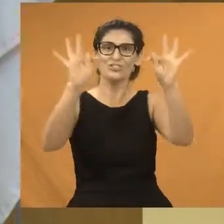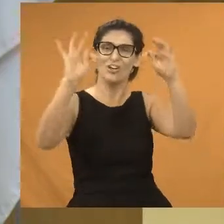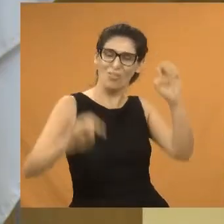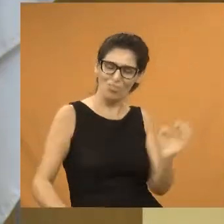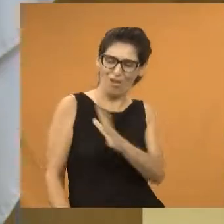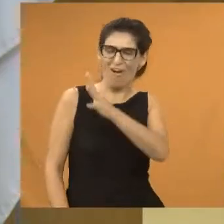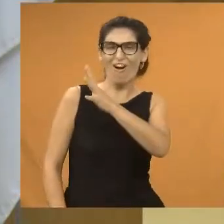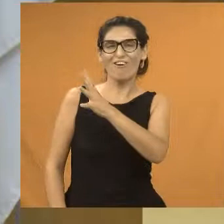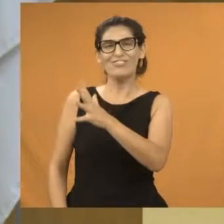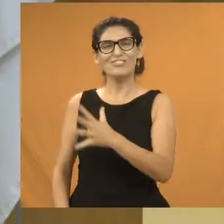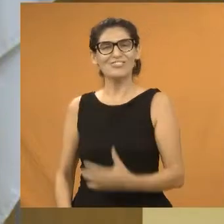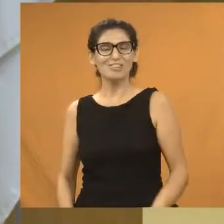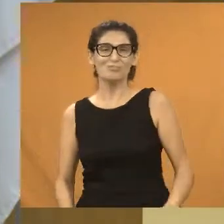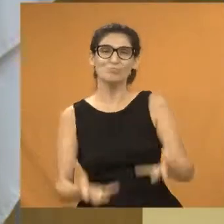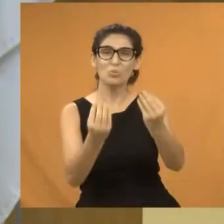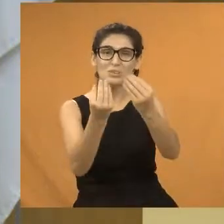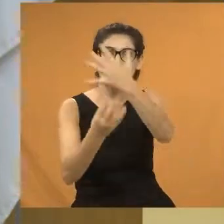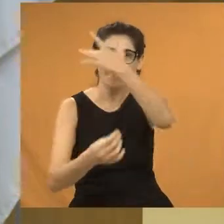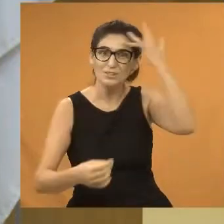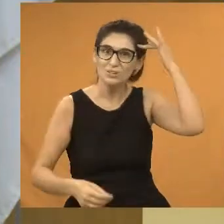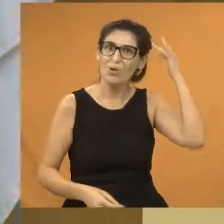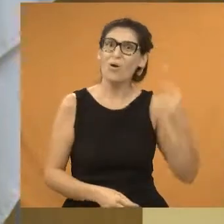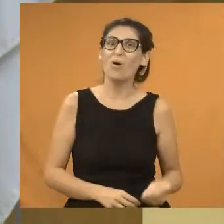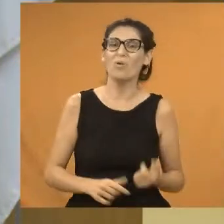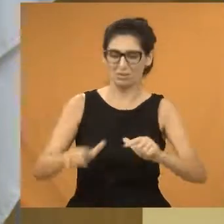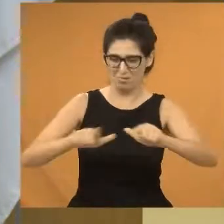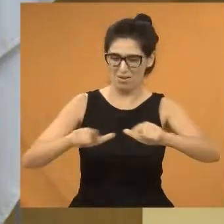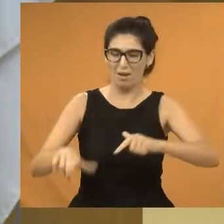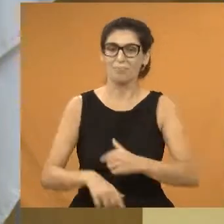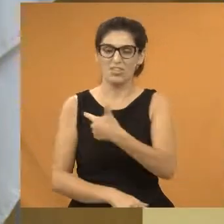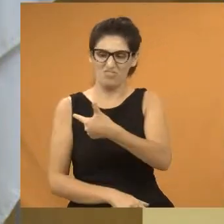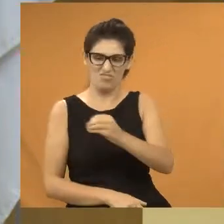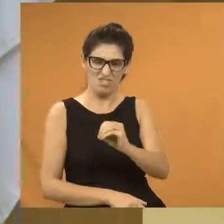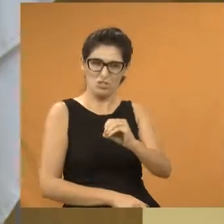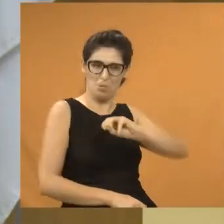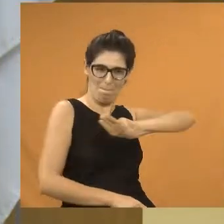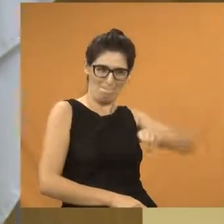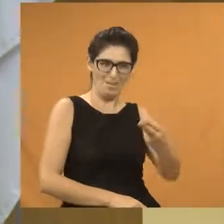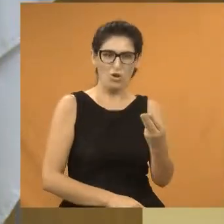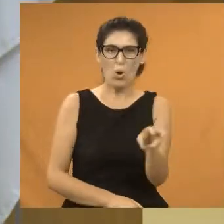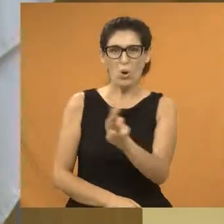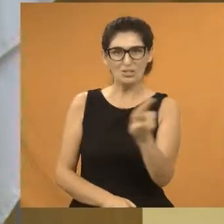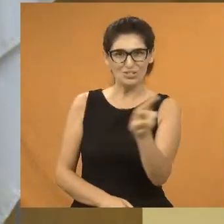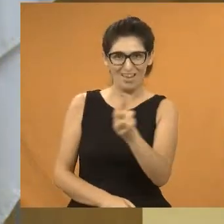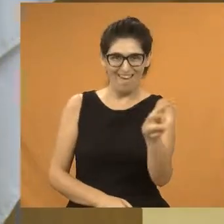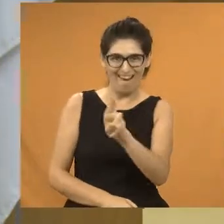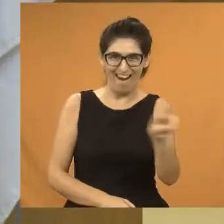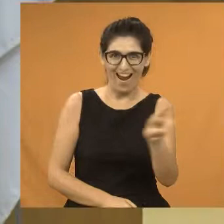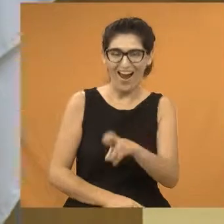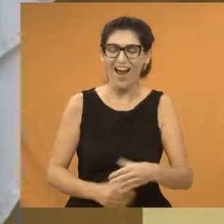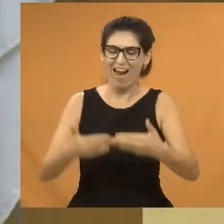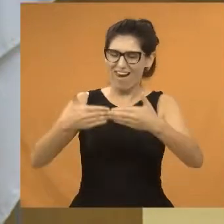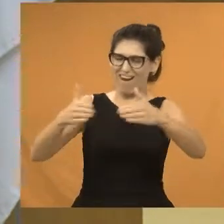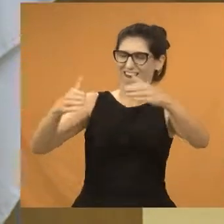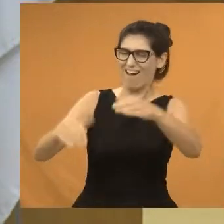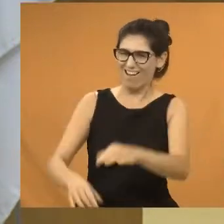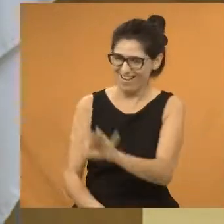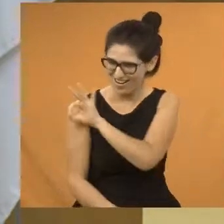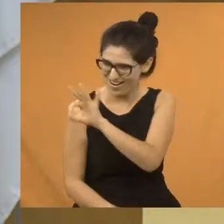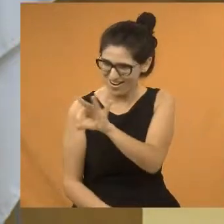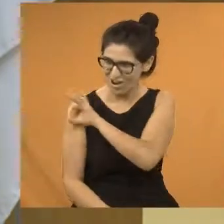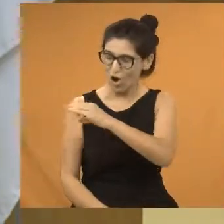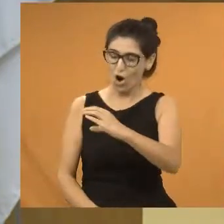de um efetivo maior aí, 20 milhões de reais para aumentar, para que seja aumentado o Copom da região. E o